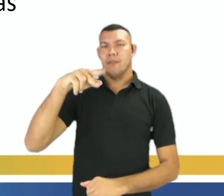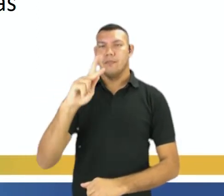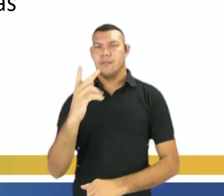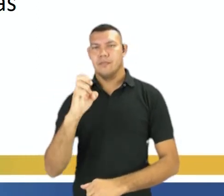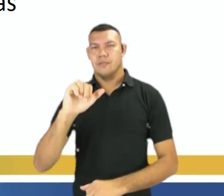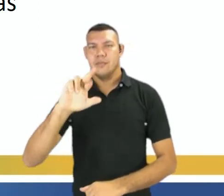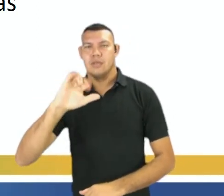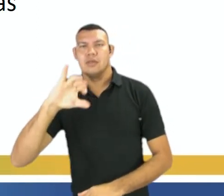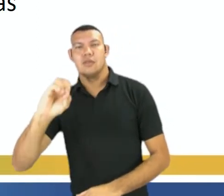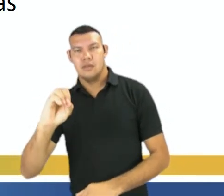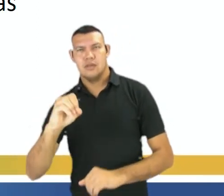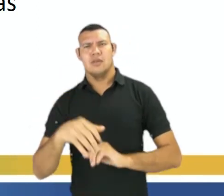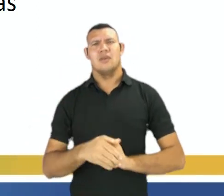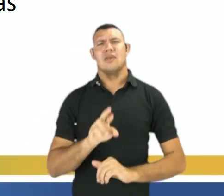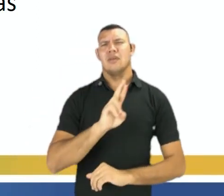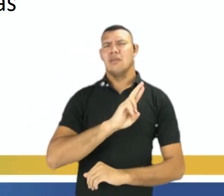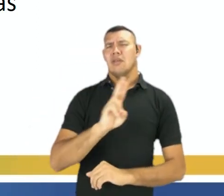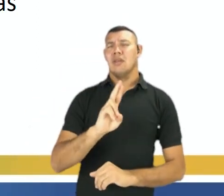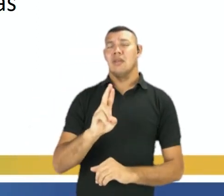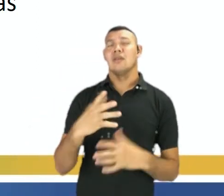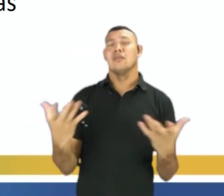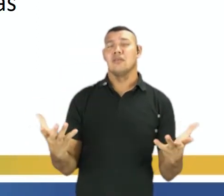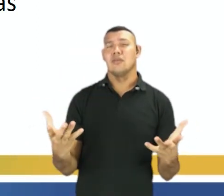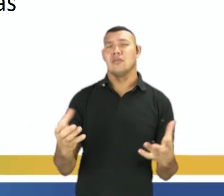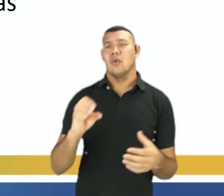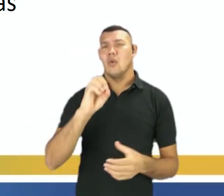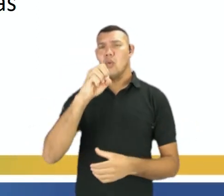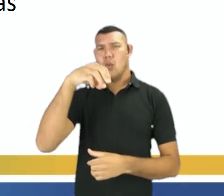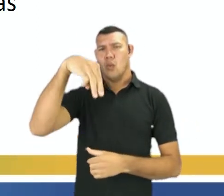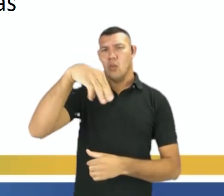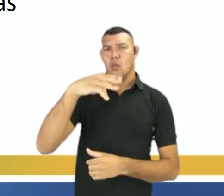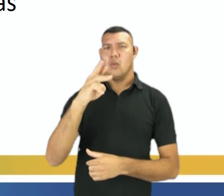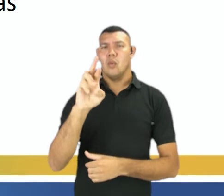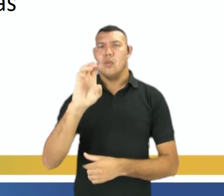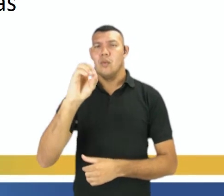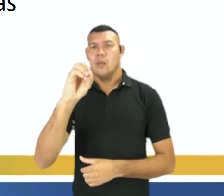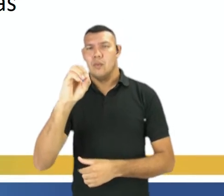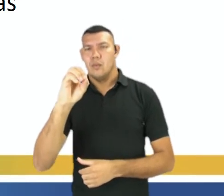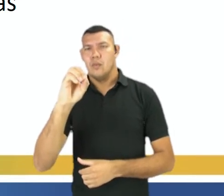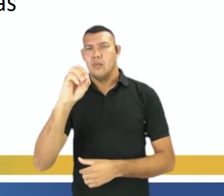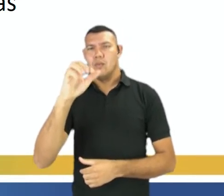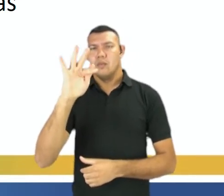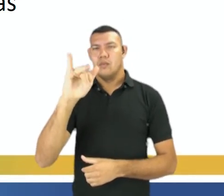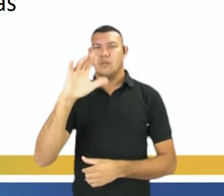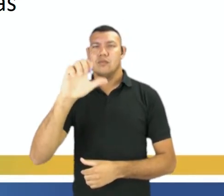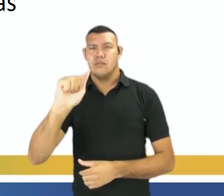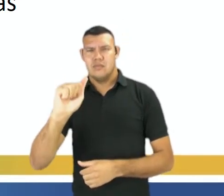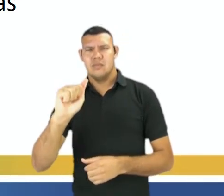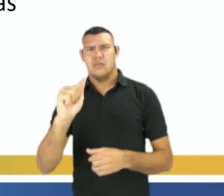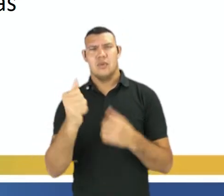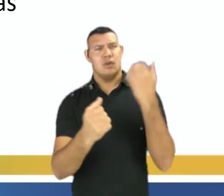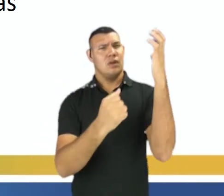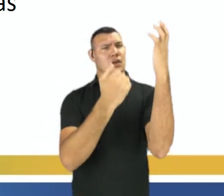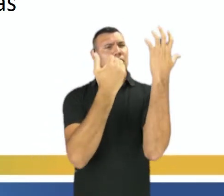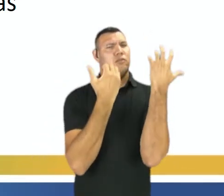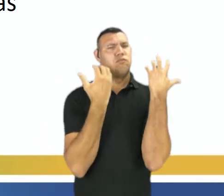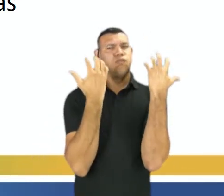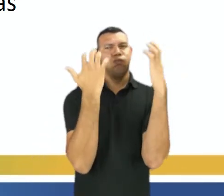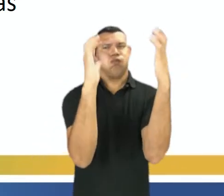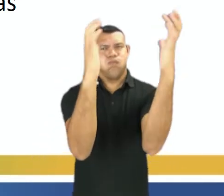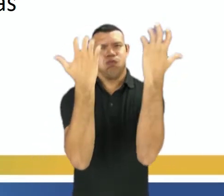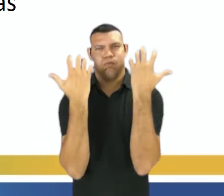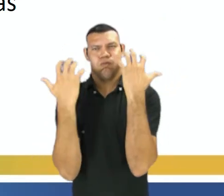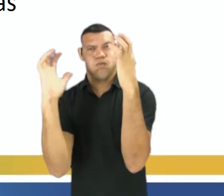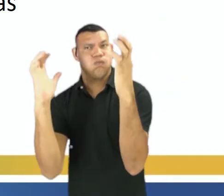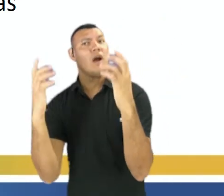conhecida cientificamente pela uma floresta ambrófila, né? Mista, assim também pelo seu ecossistema, tendo a